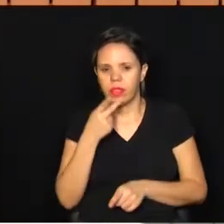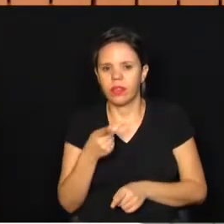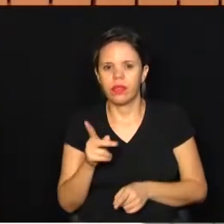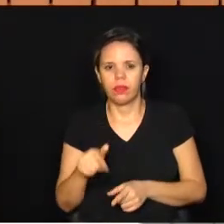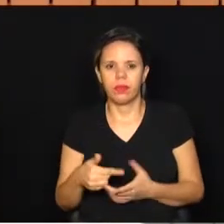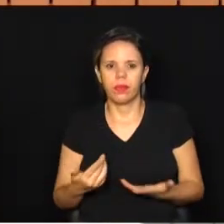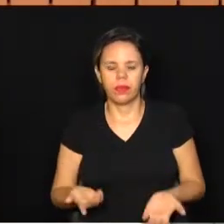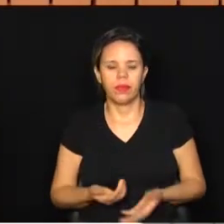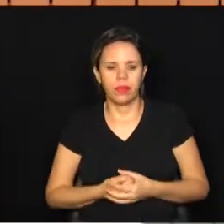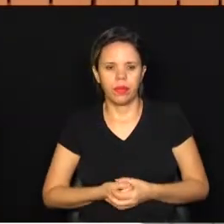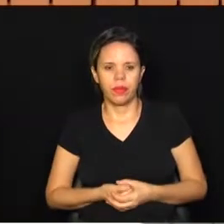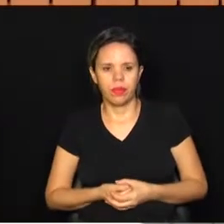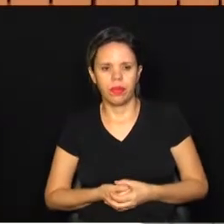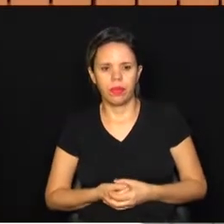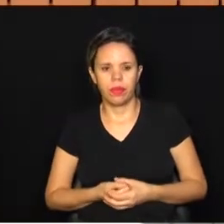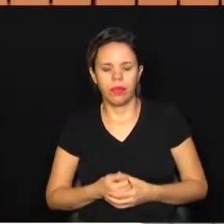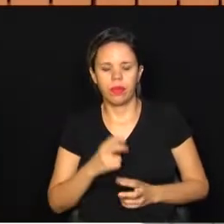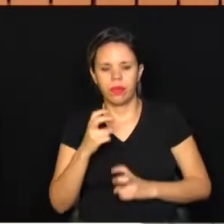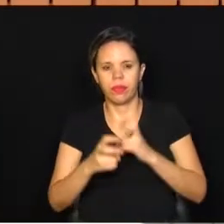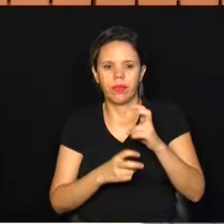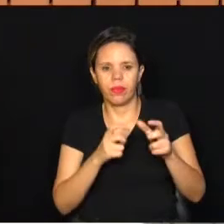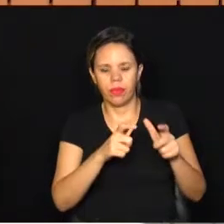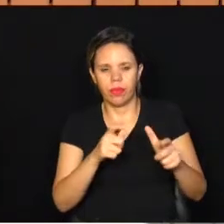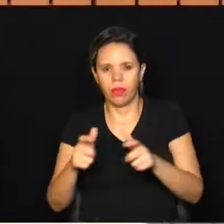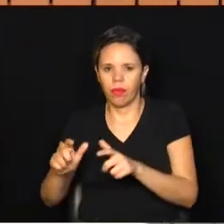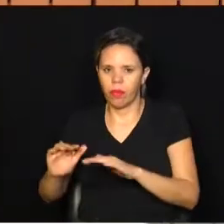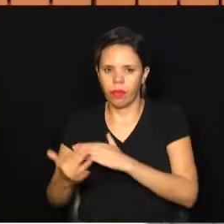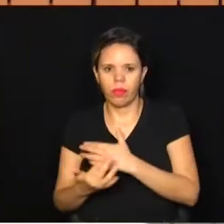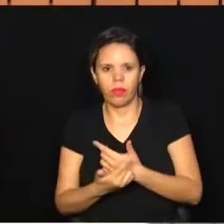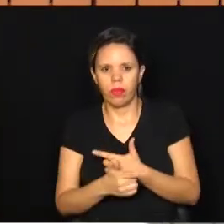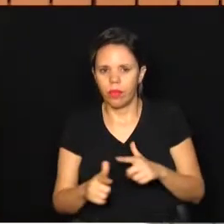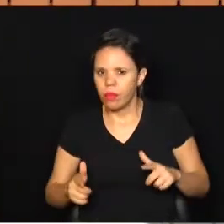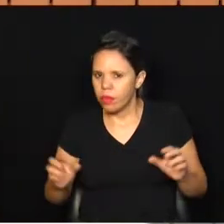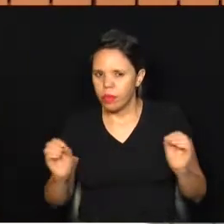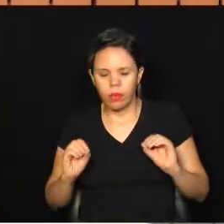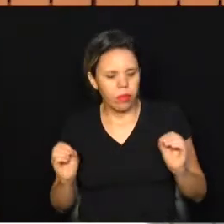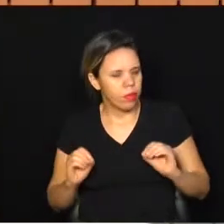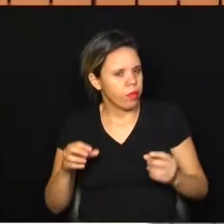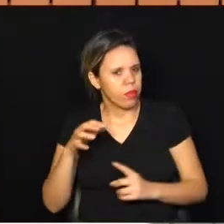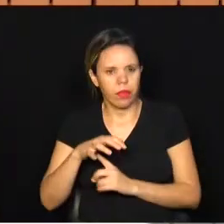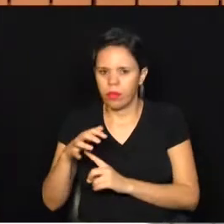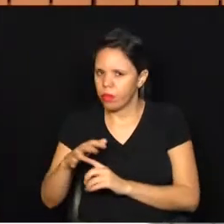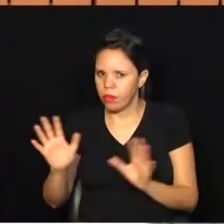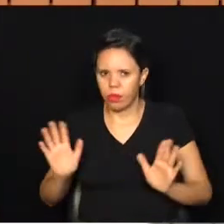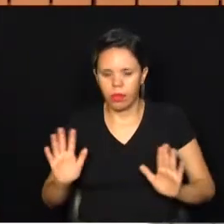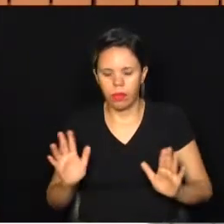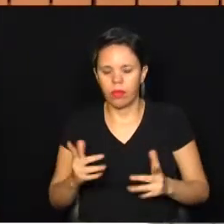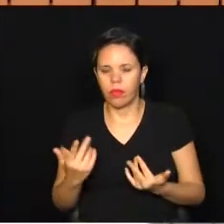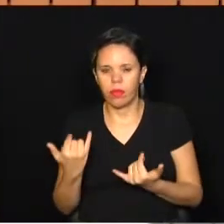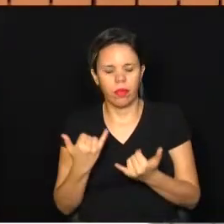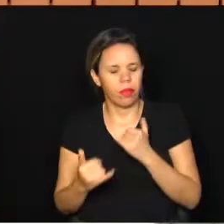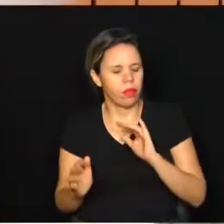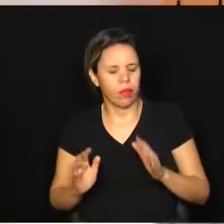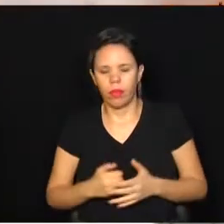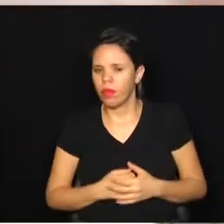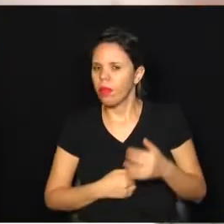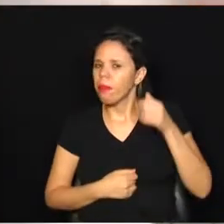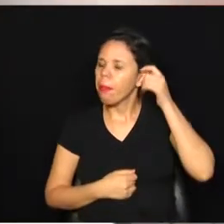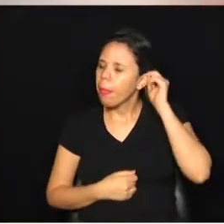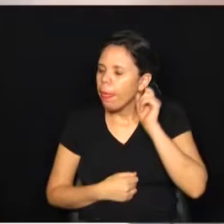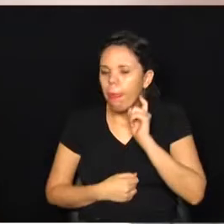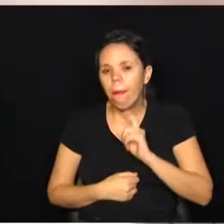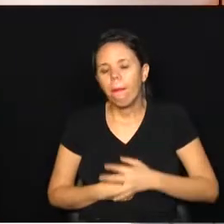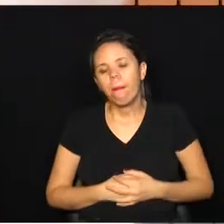encaminhado, área de lazer nesses dois bairros, pois não há nenhuma praça ou similar. A Carla